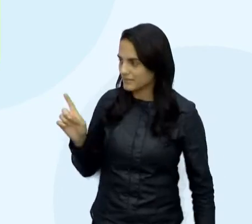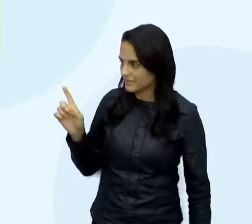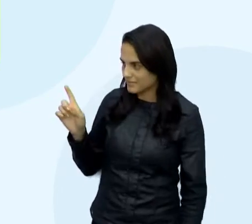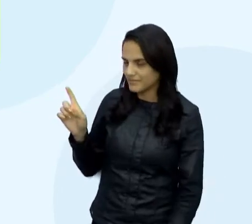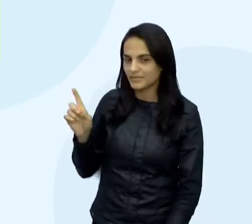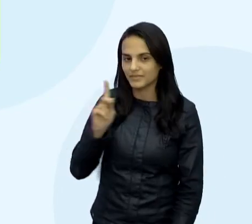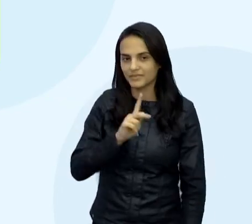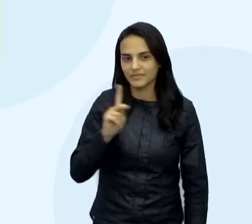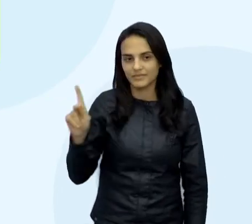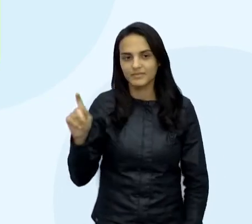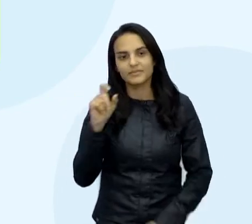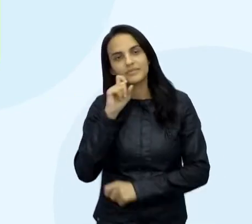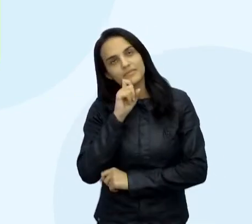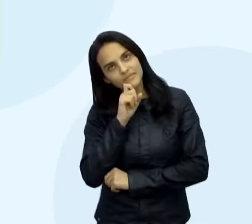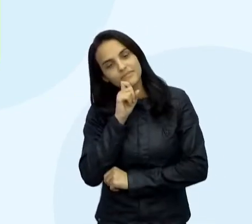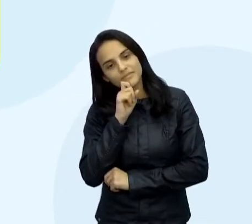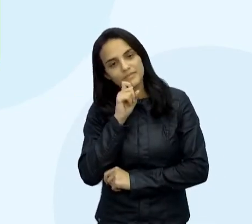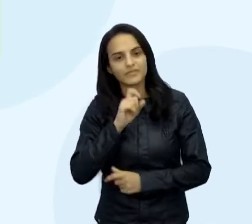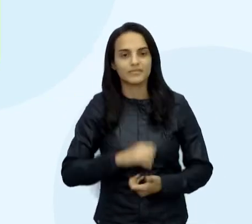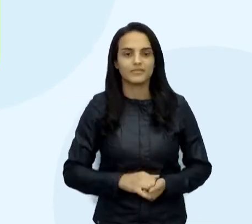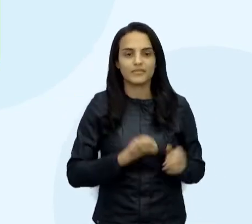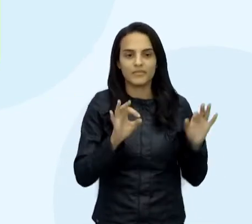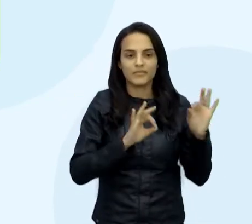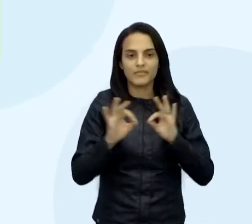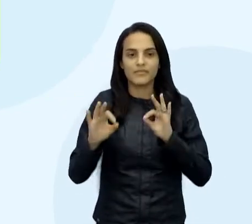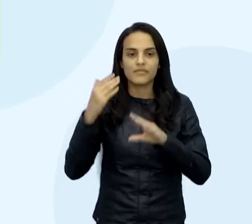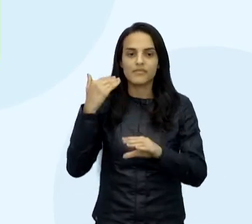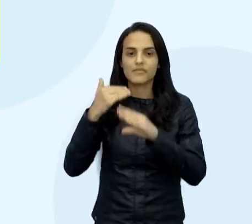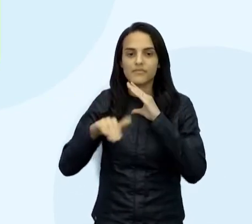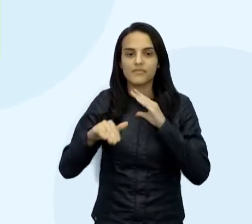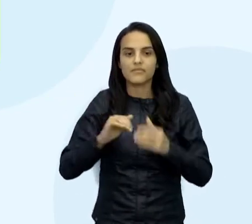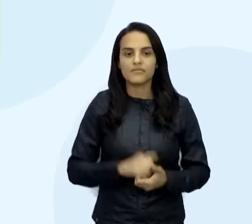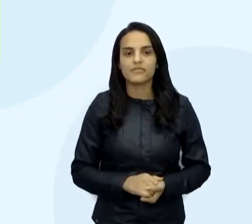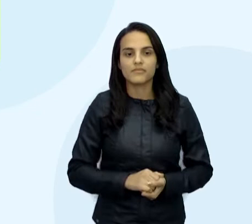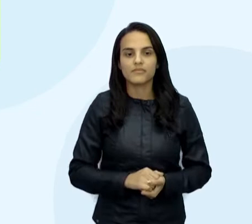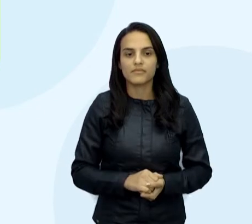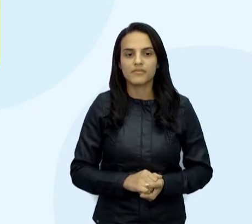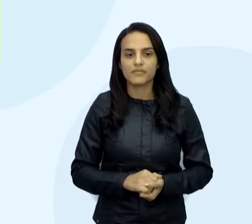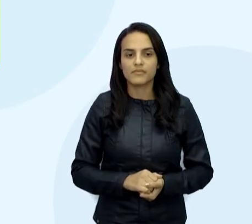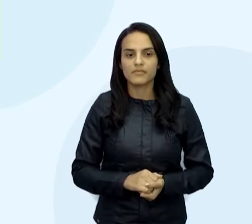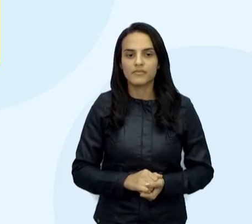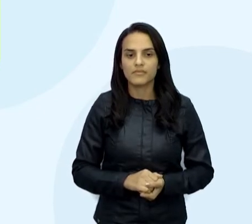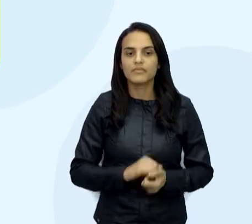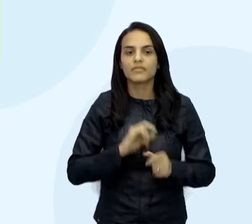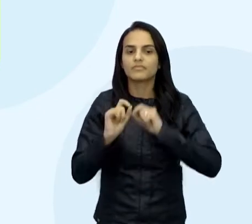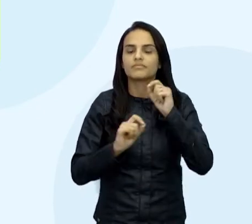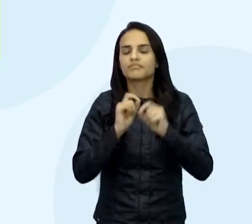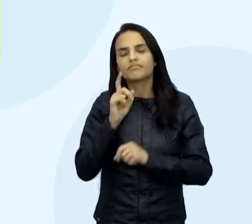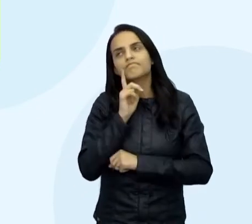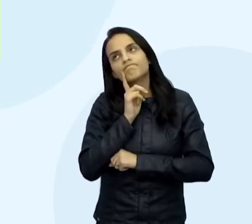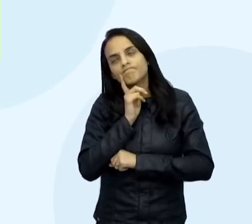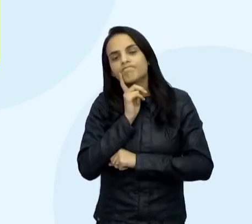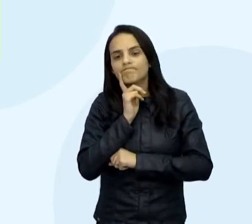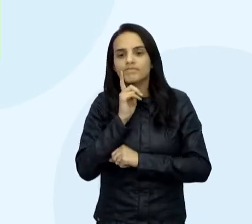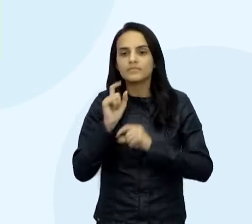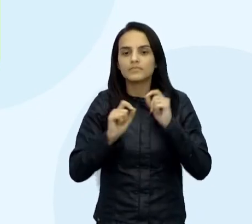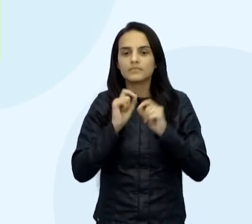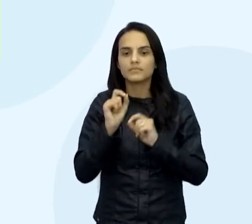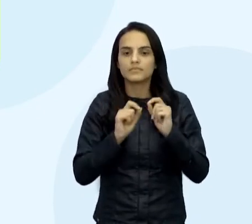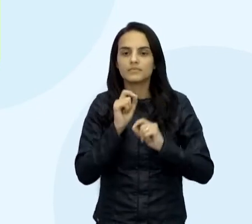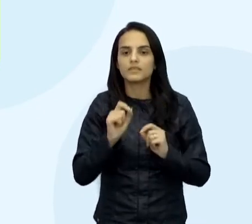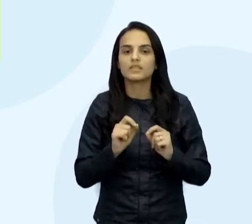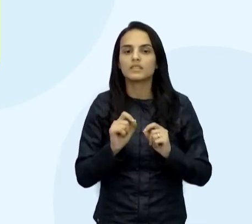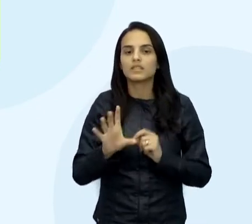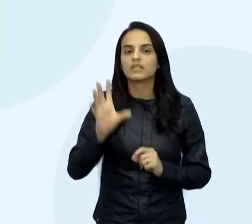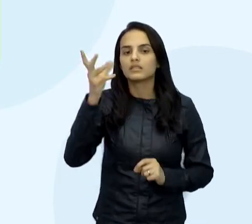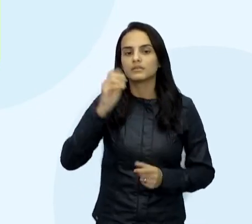até que ficou bonitinha, né? Minha produtora mandou uma mensagem, falou que bonitinha essa foto. Então, o que será que aconteceu? Vamos pensar, né? Vamos